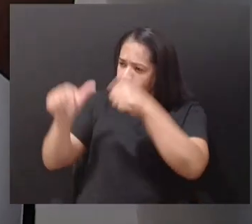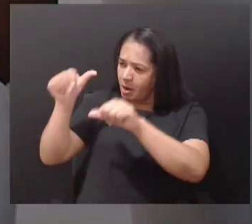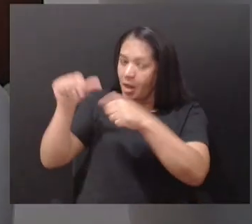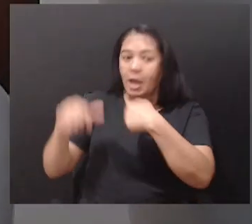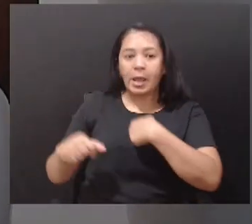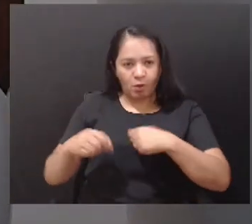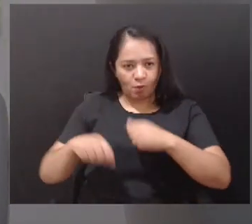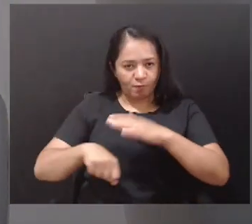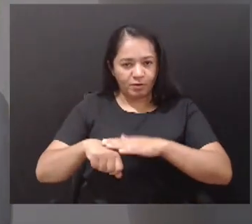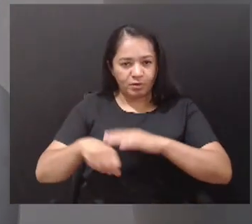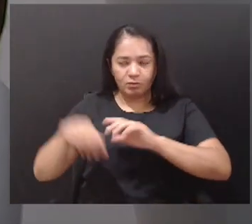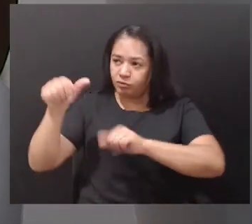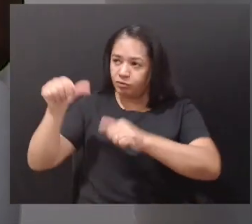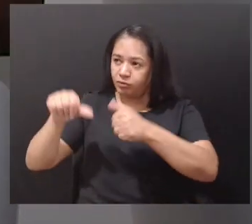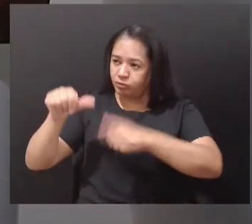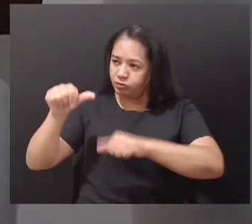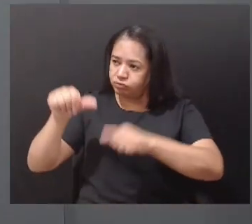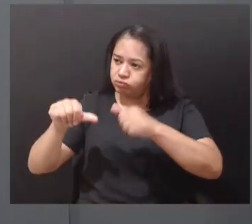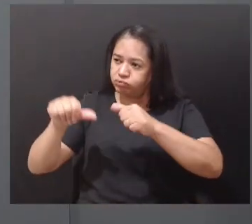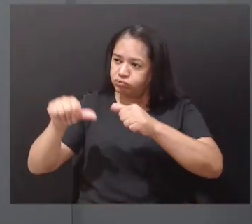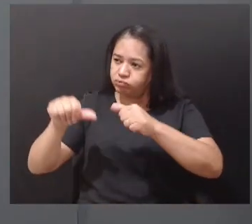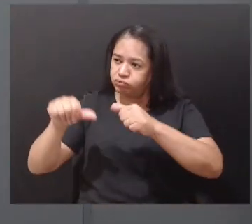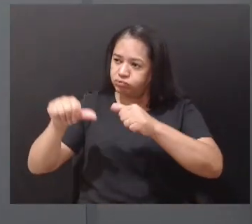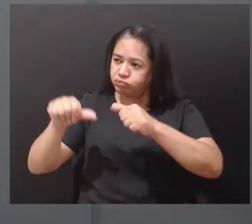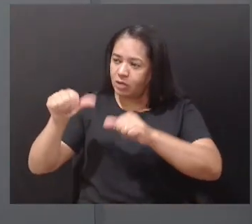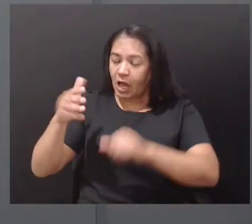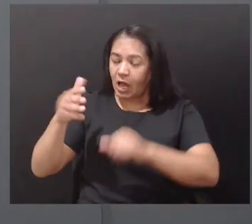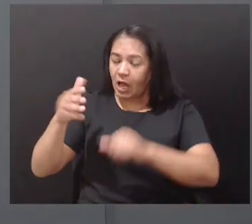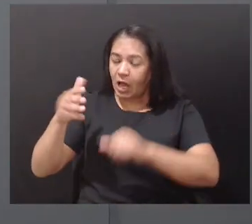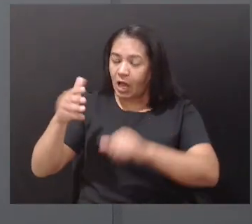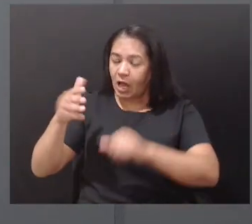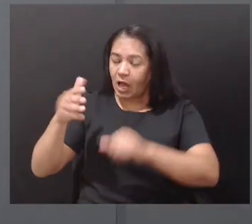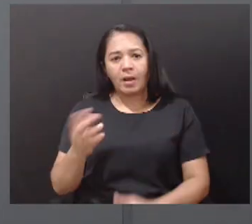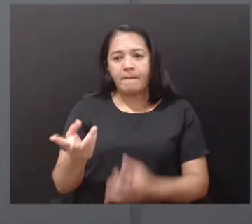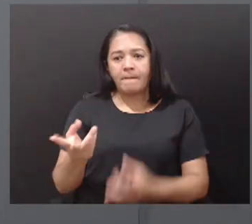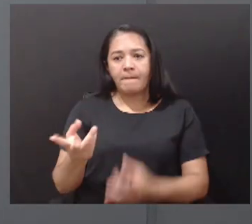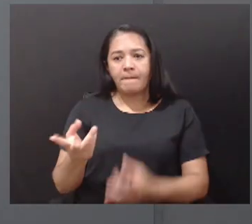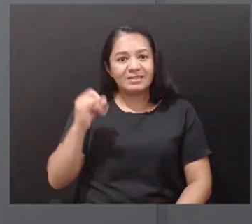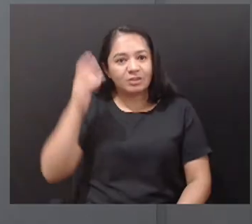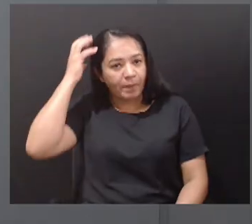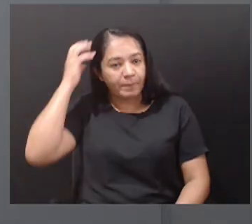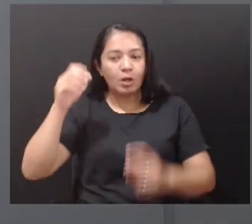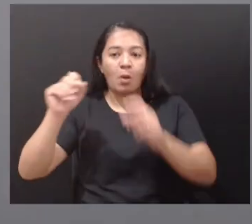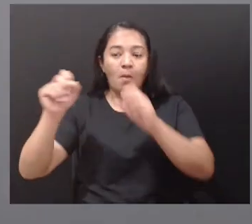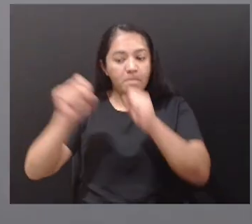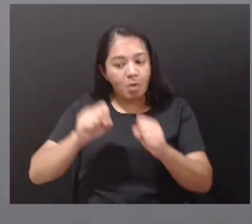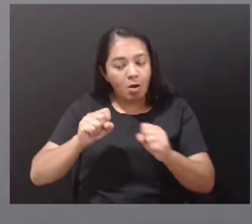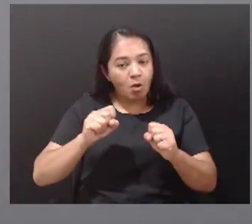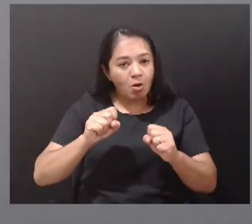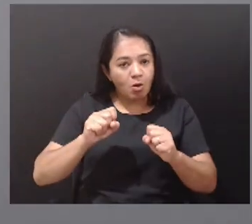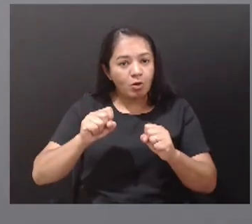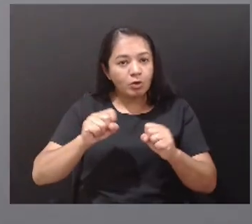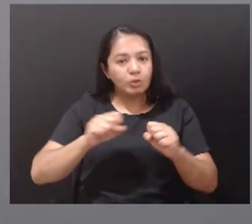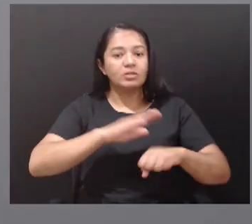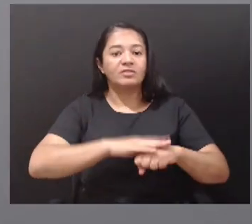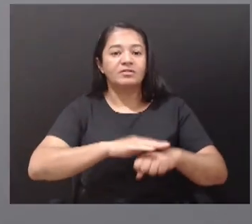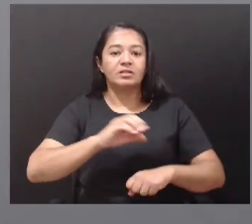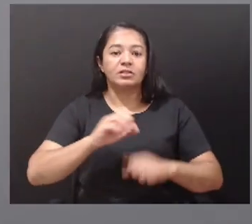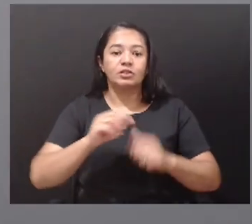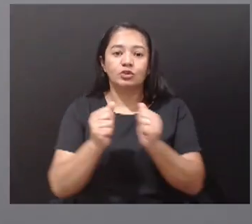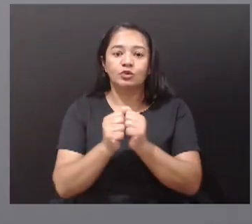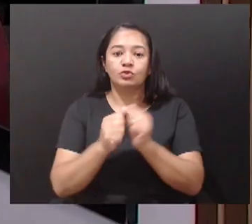fazer essa transformação, então às vezes eu já identifico se o cabelo pode passar por aquele processo ou não, através de uma pré-avaliação pelo